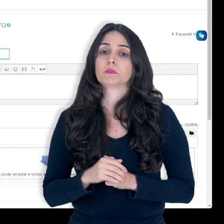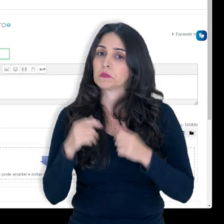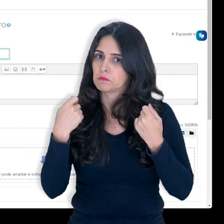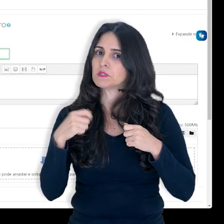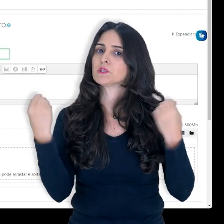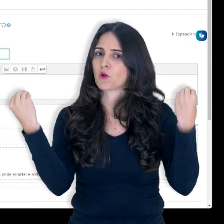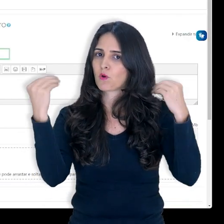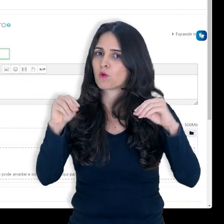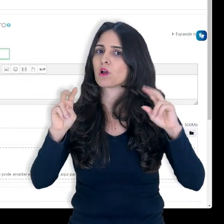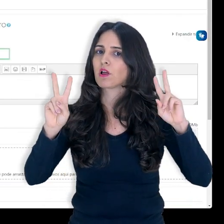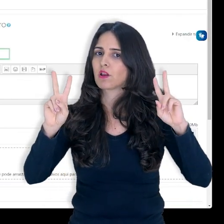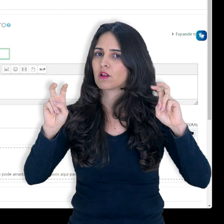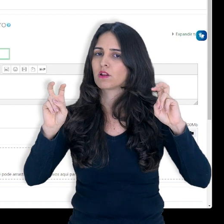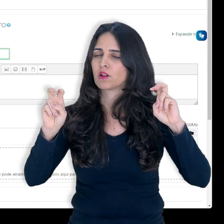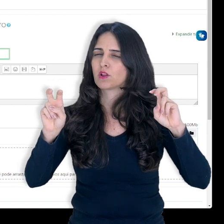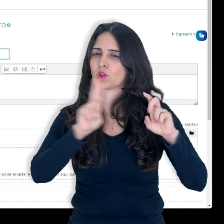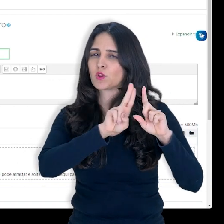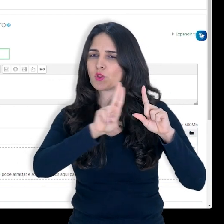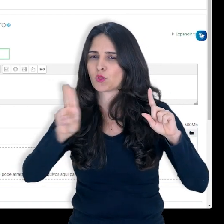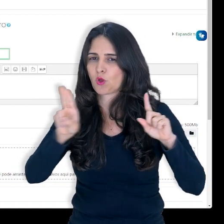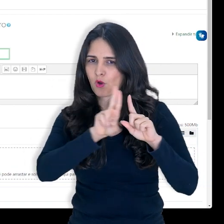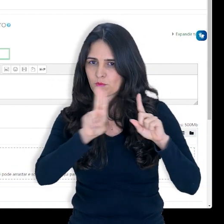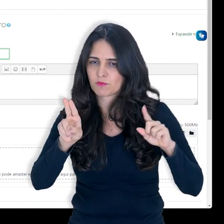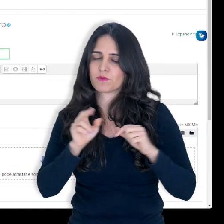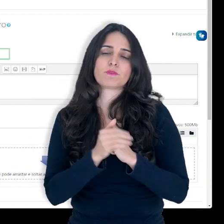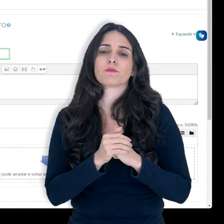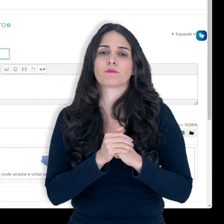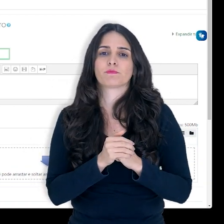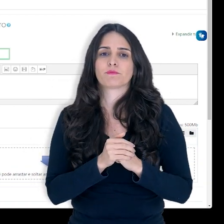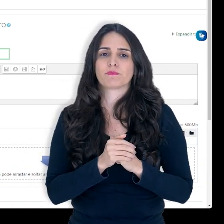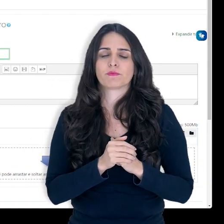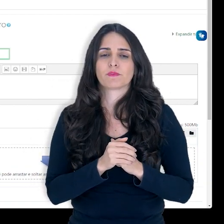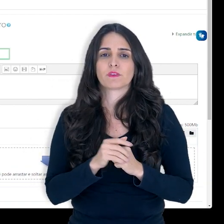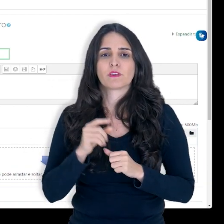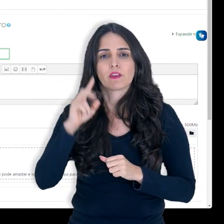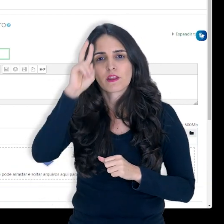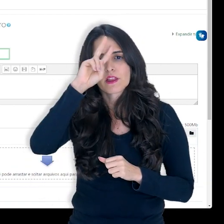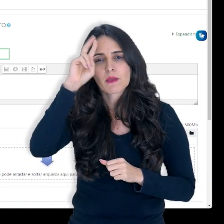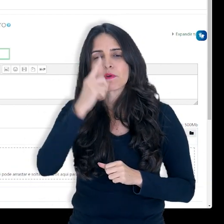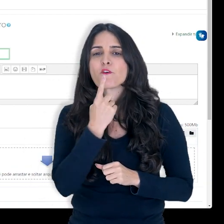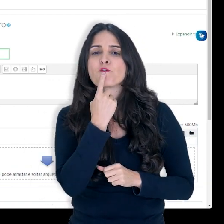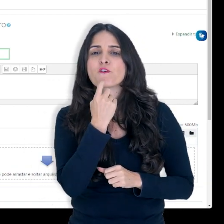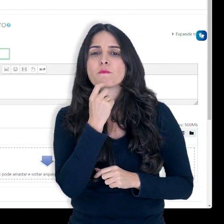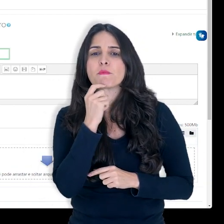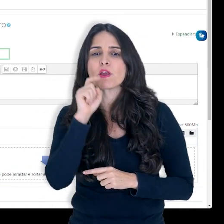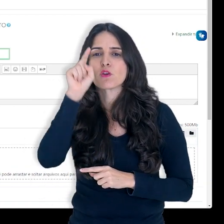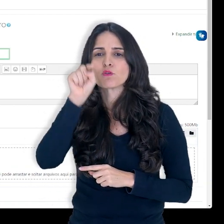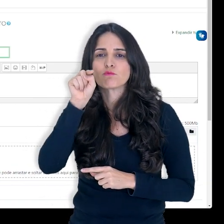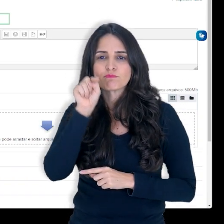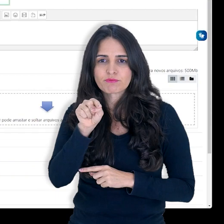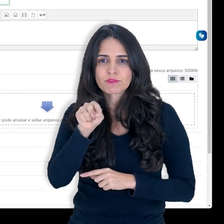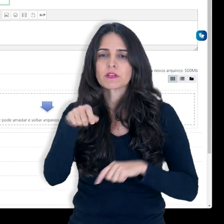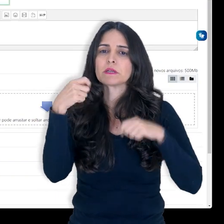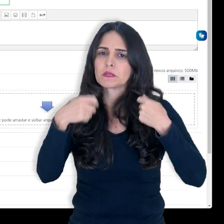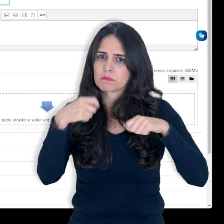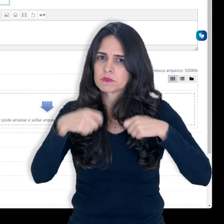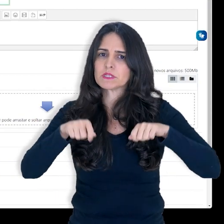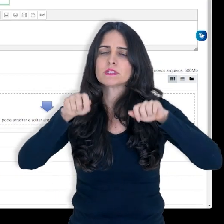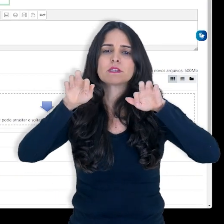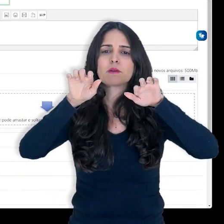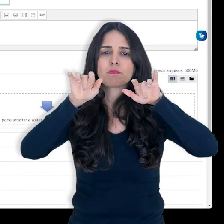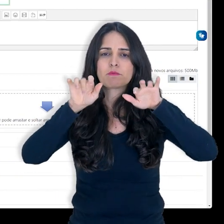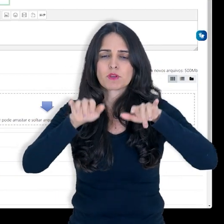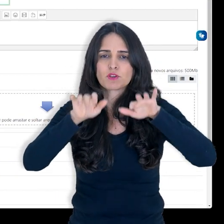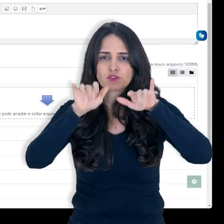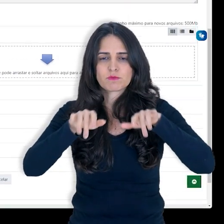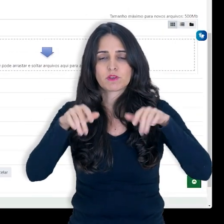para esse arquivo sempre que tiver esse ponto de exclamação vermelho é obrigatório o preenchimento a descrição